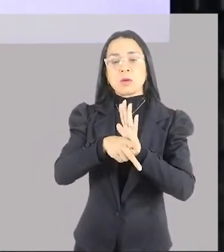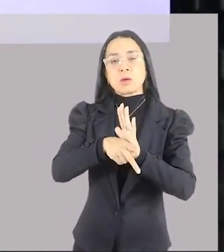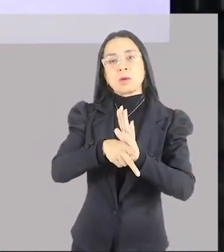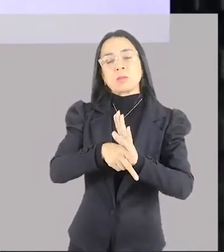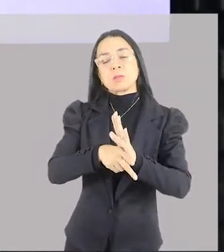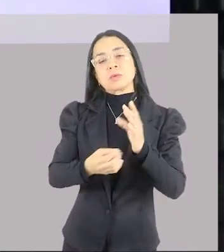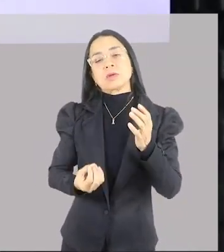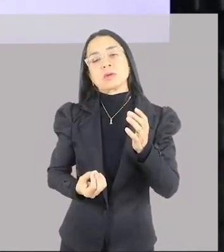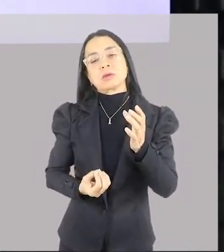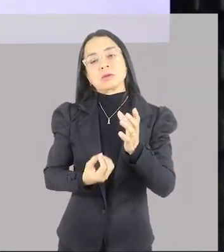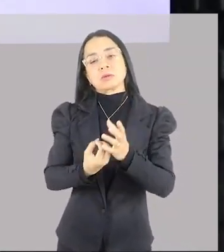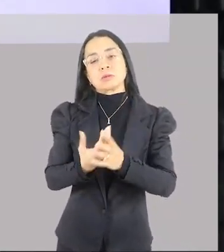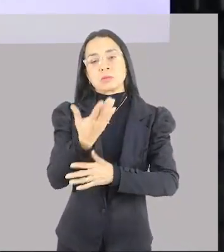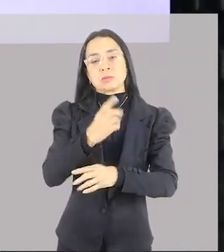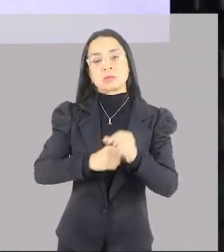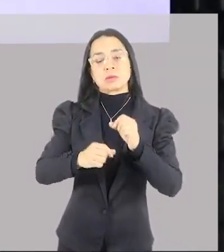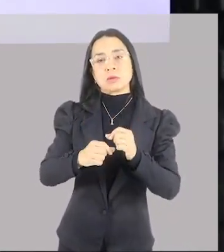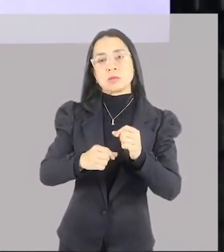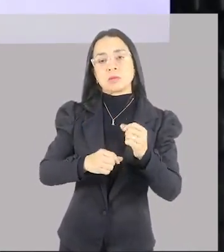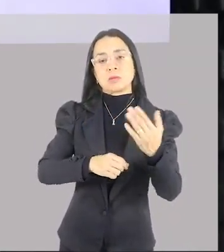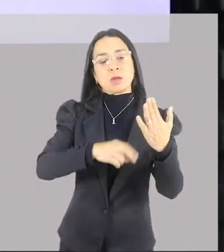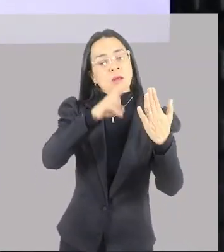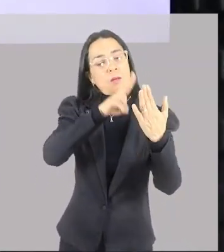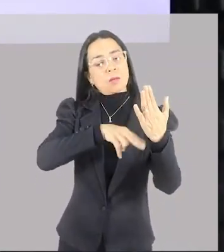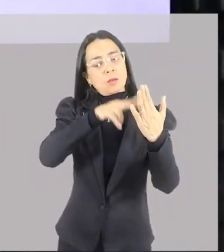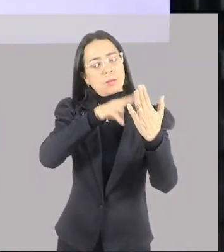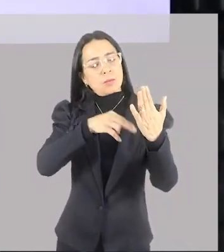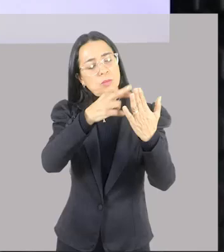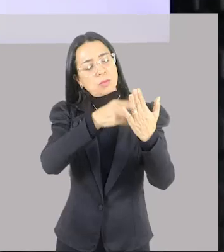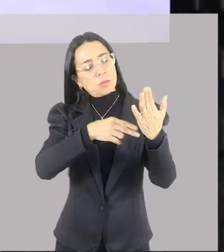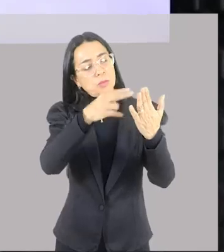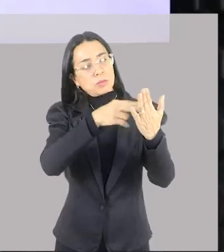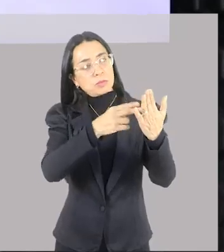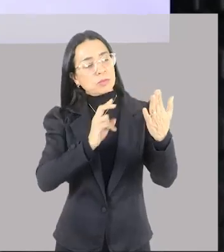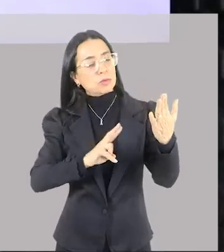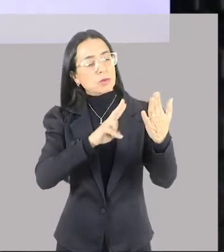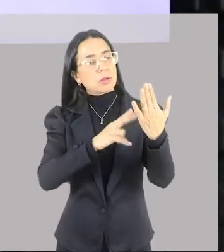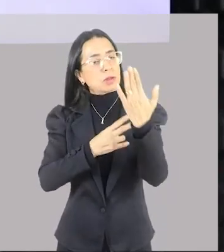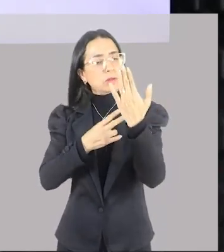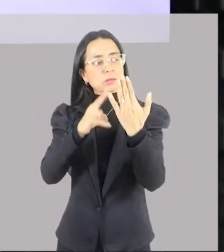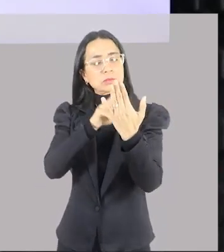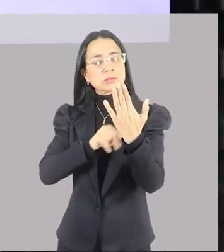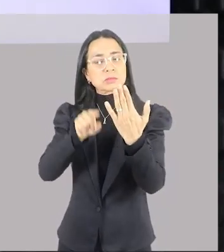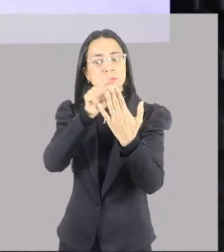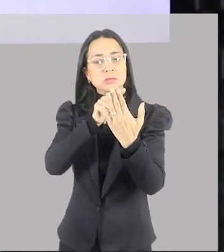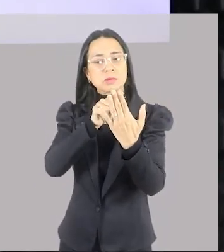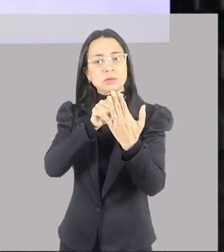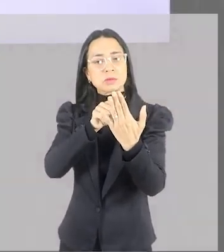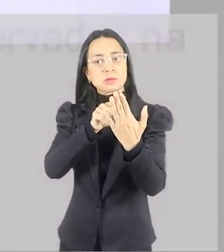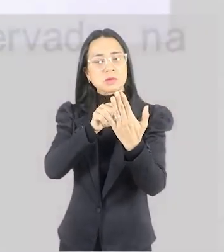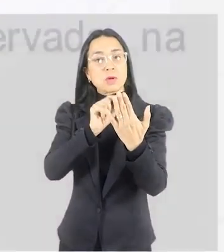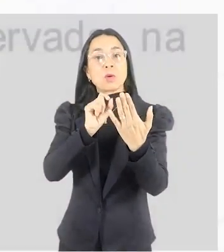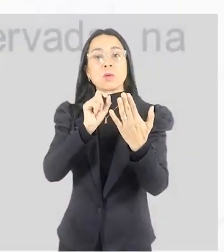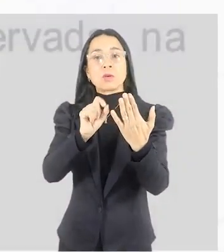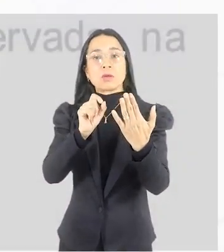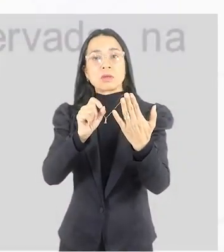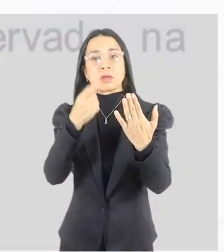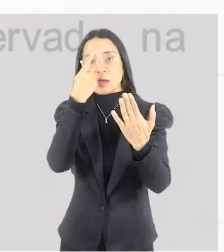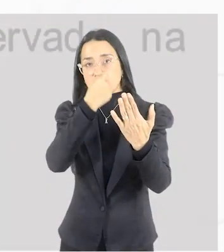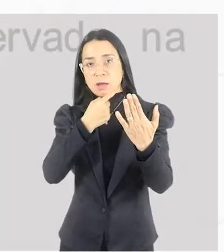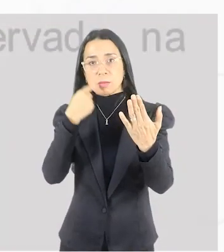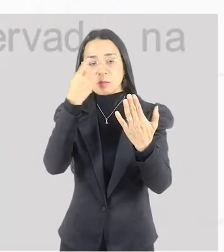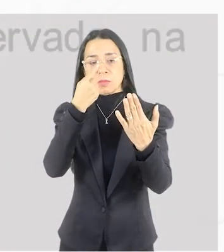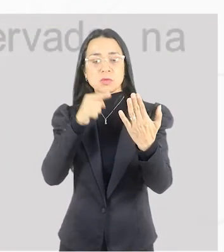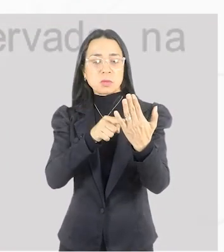produções. Na pintura, ele está se olhando no espelho, né? E que deveria apresentar seu rosto, mas